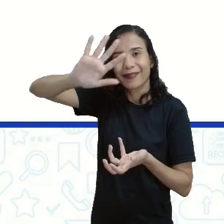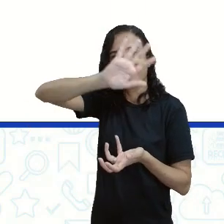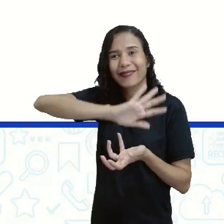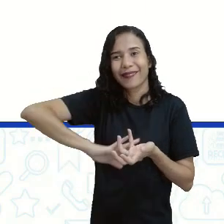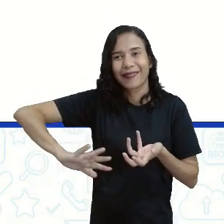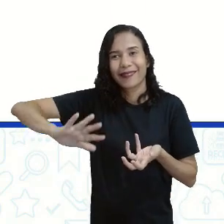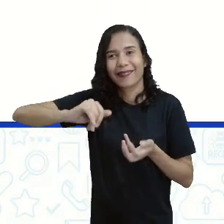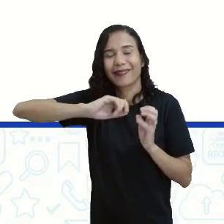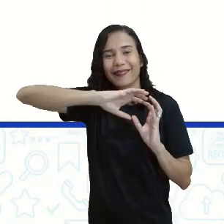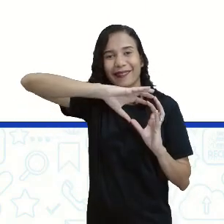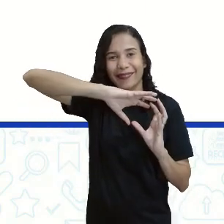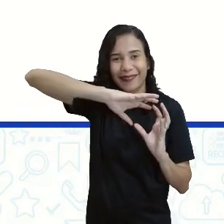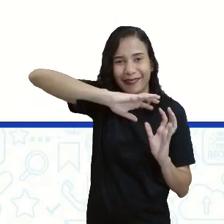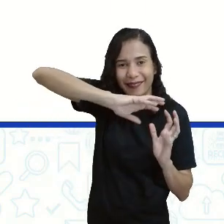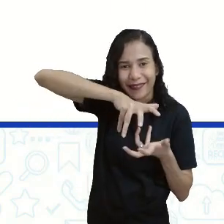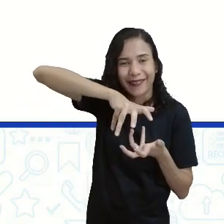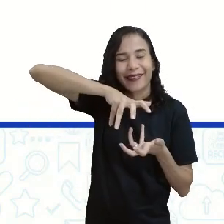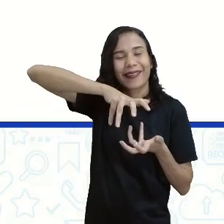o